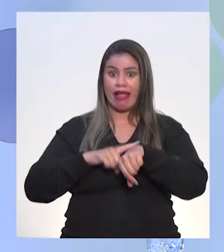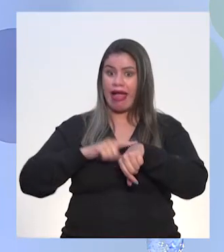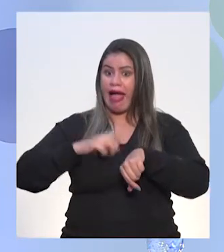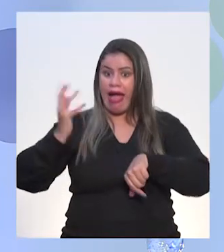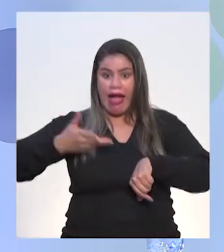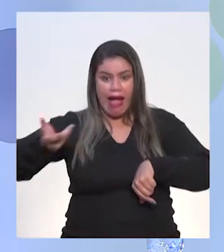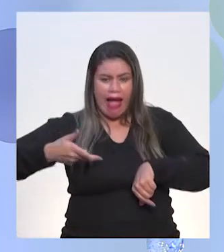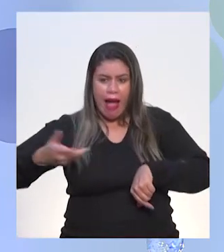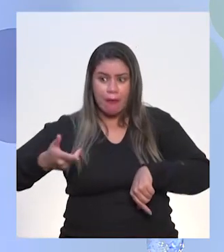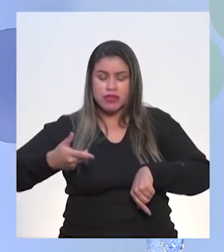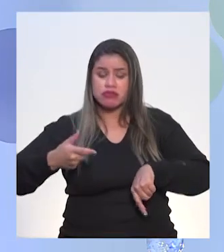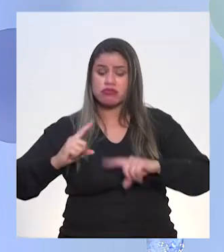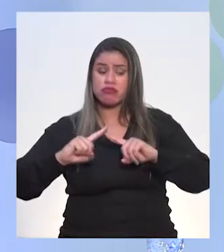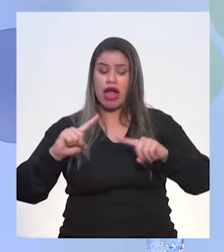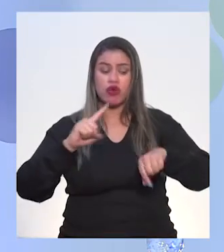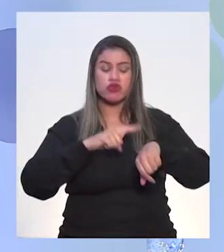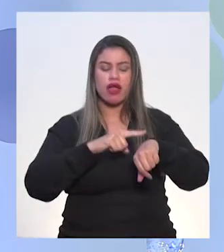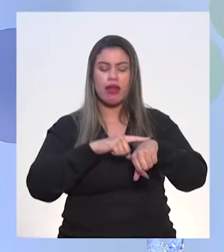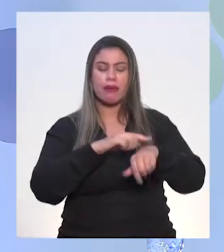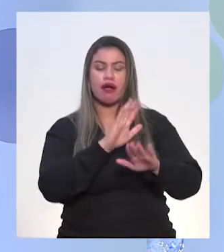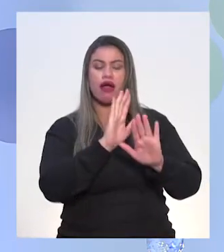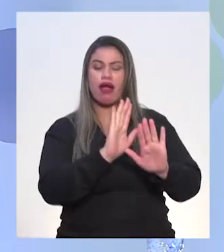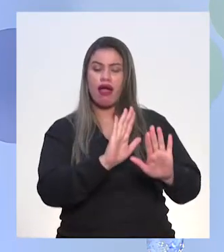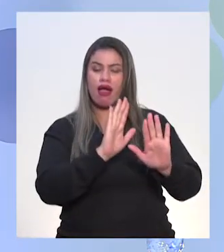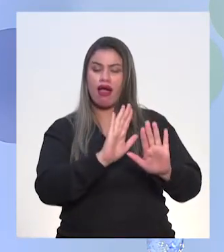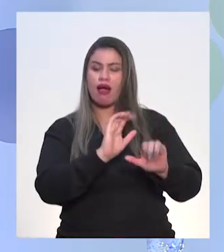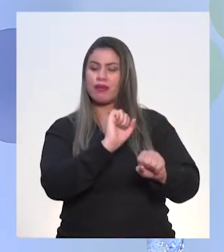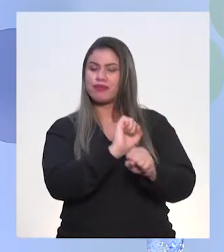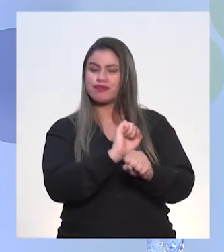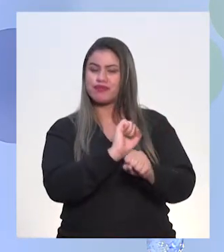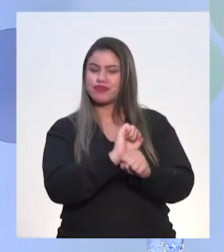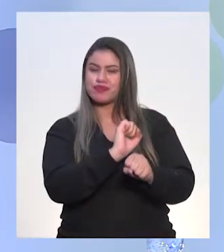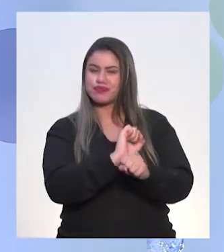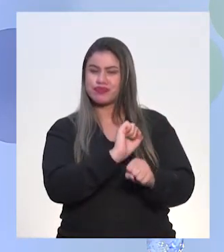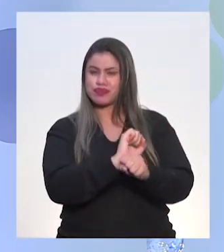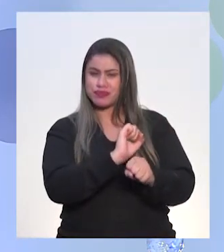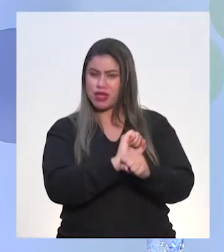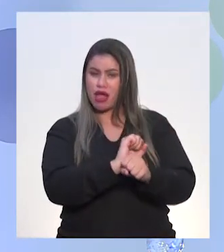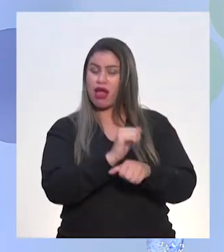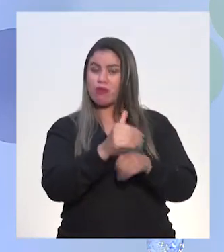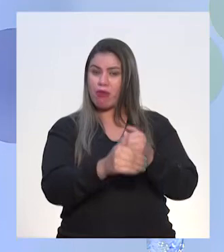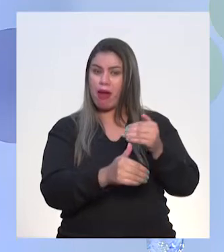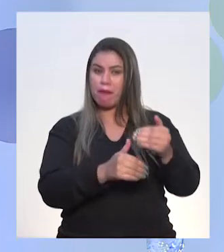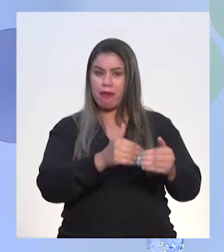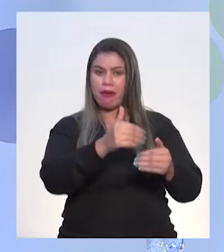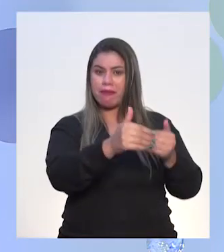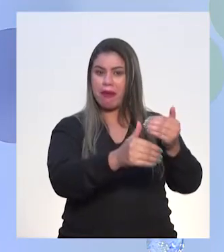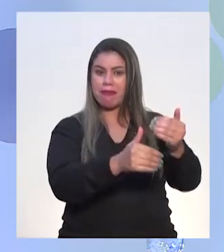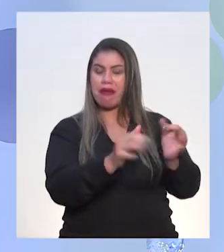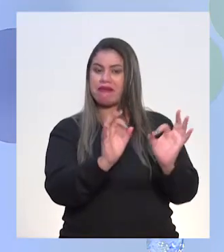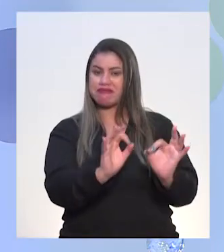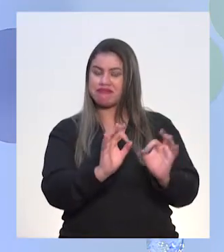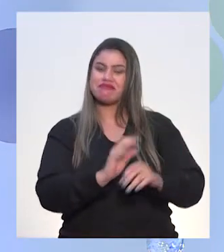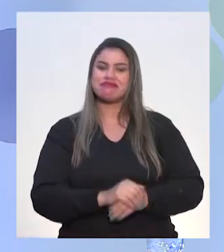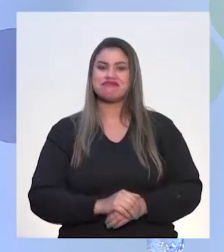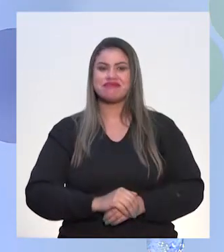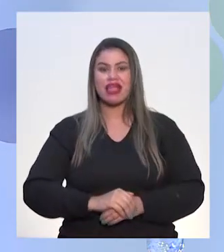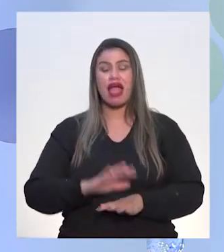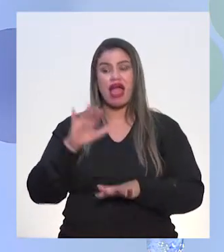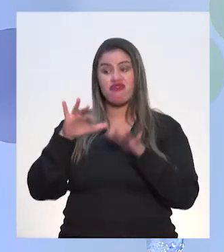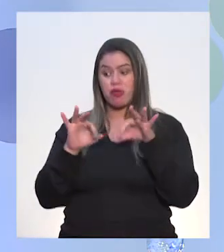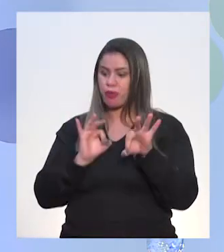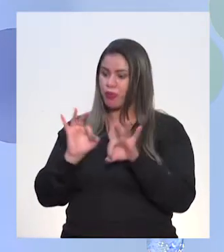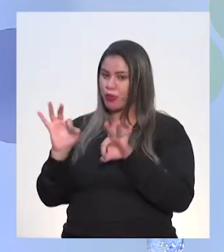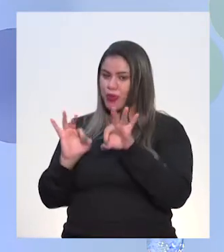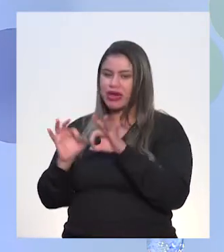vez né já que o tempo acaba impedindo muitas vezes a gente quer que as coisas aconteçam rápido né Principalmente os nossos